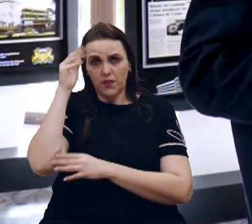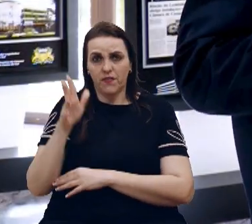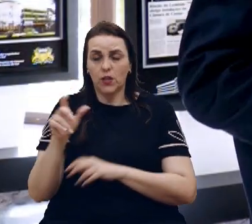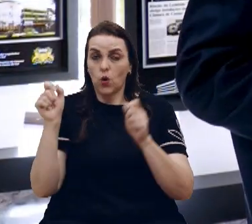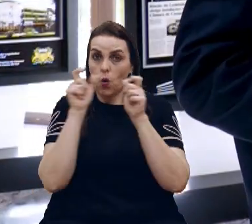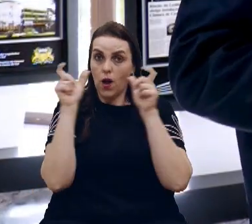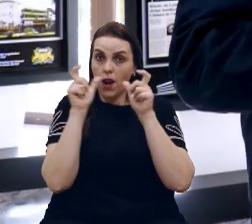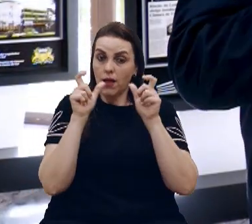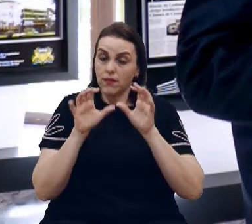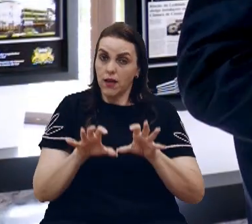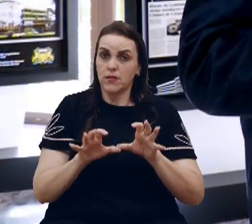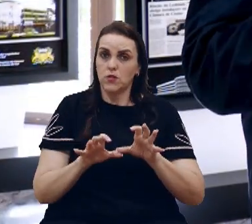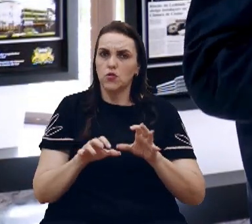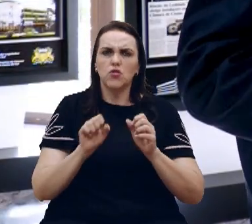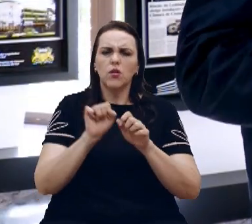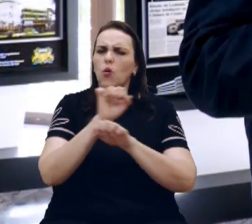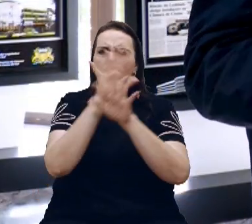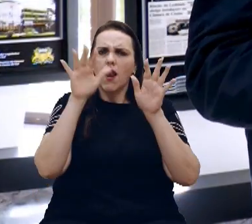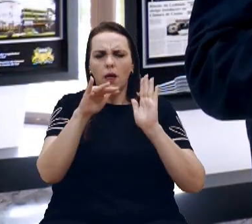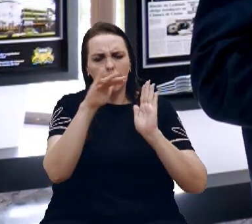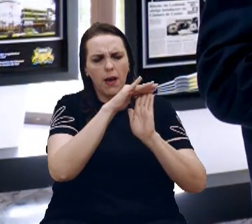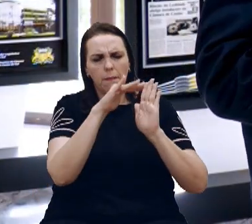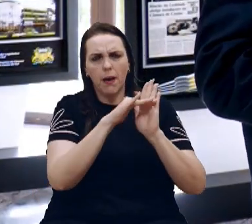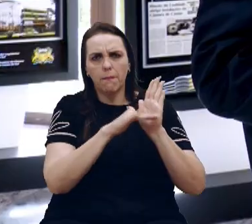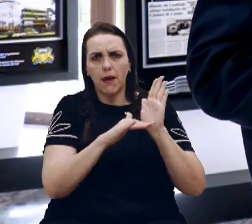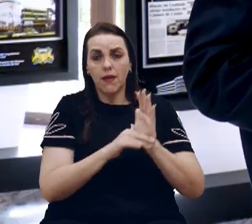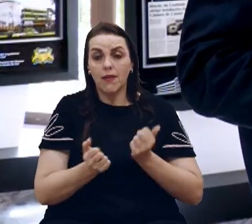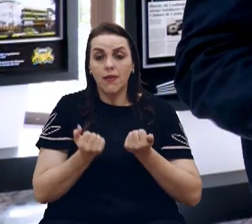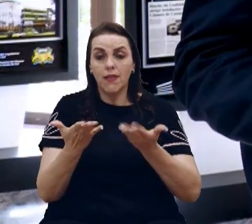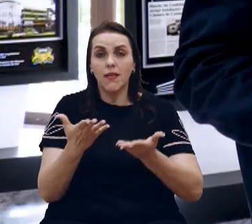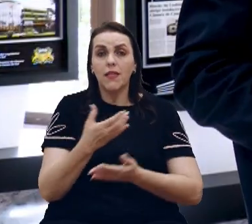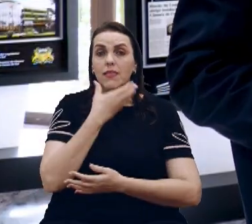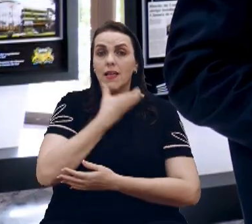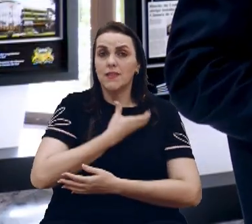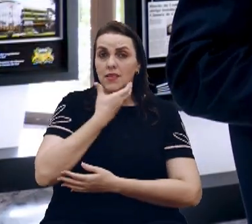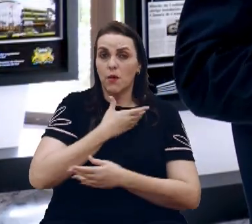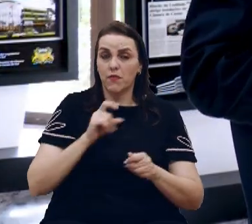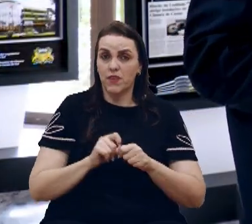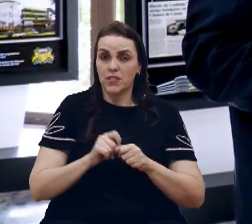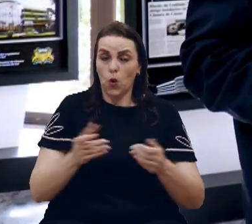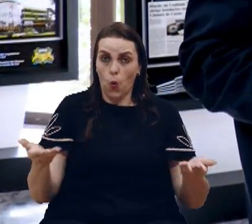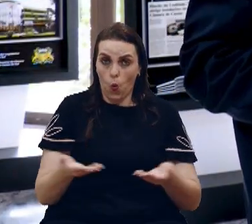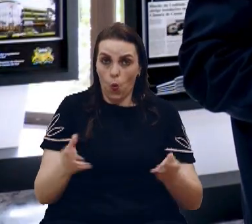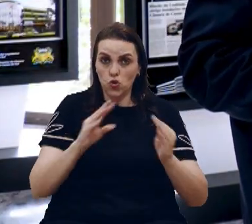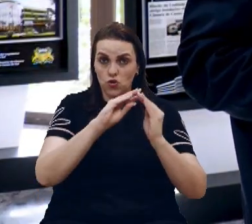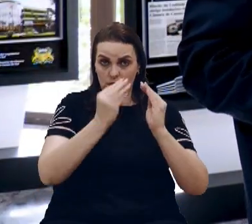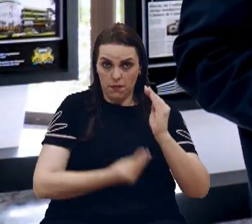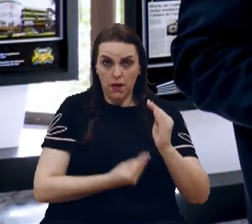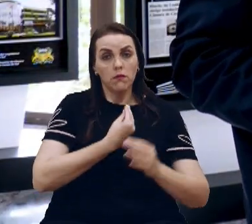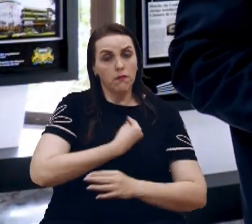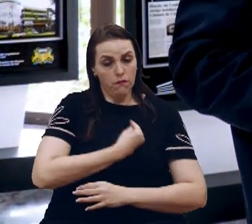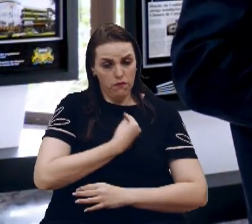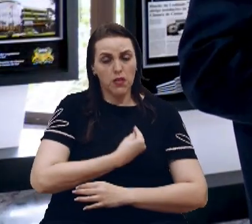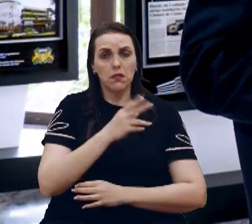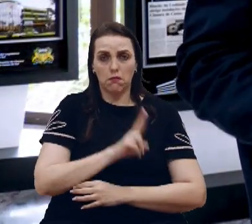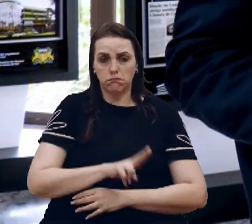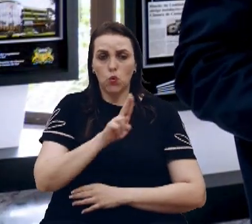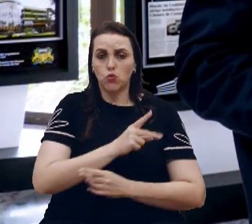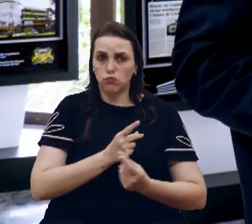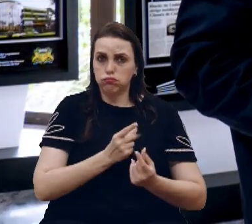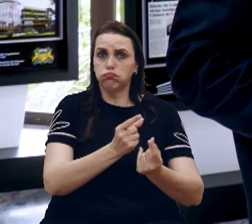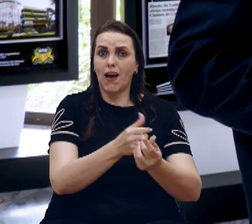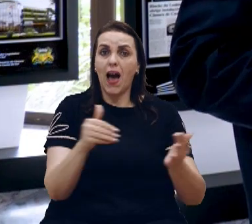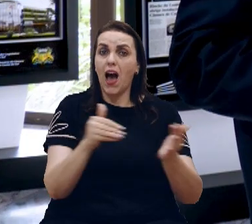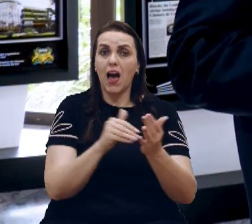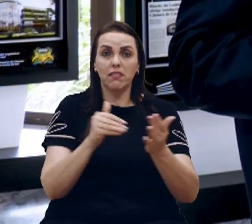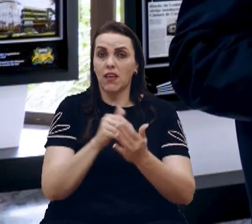cronograma dele é fazer concessão em dezembro. Ou seja, então hoje o SAMAI tem vida útil, segundo o governador, até